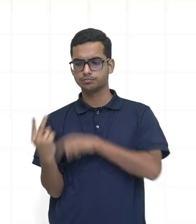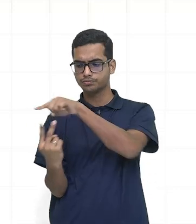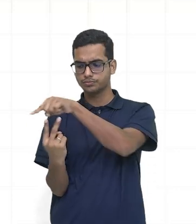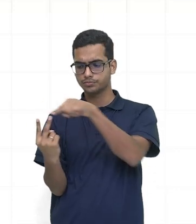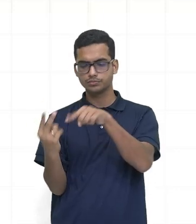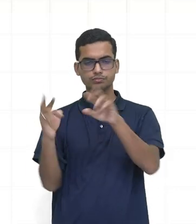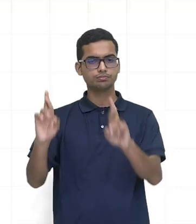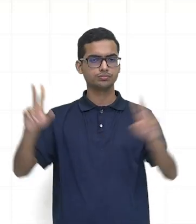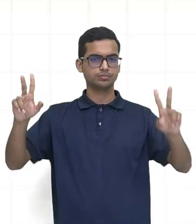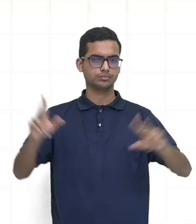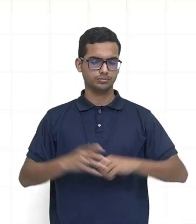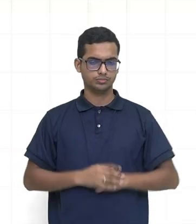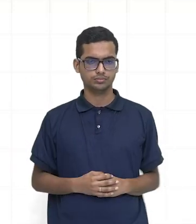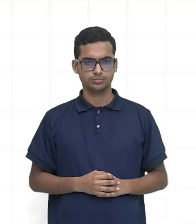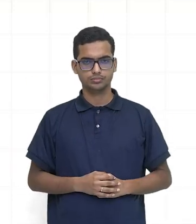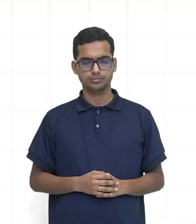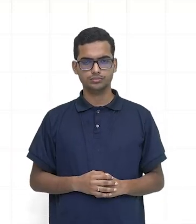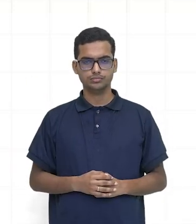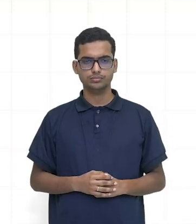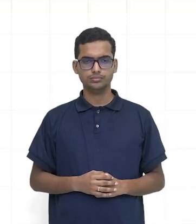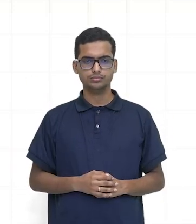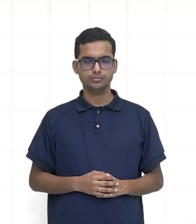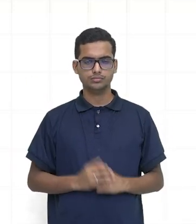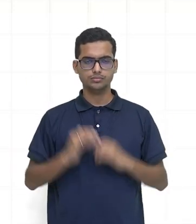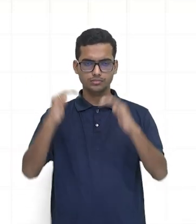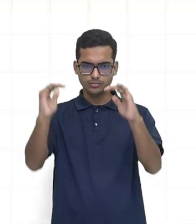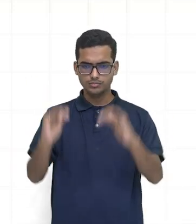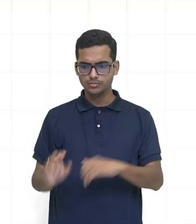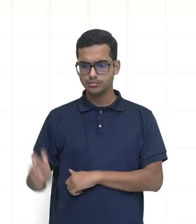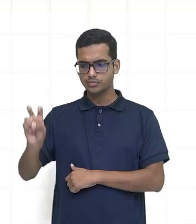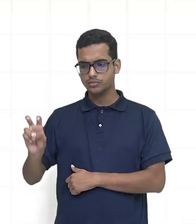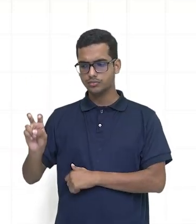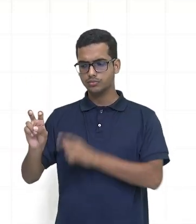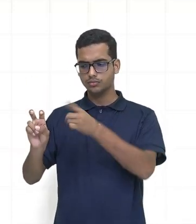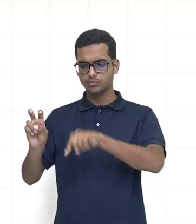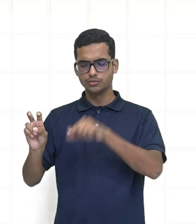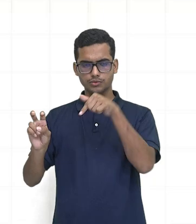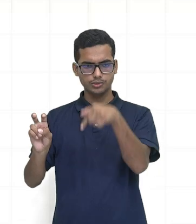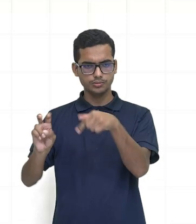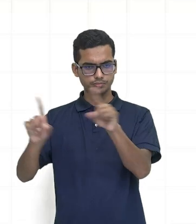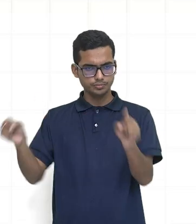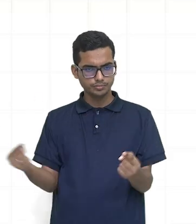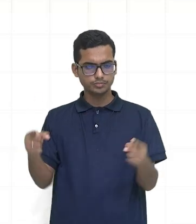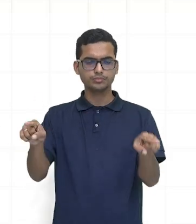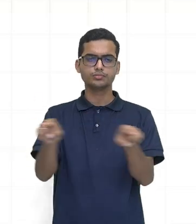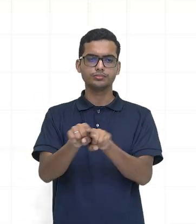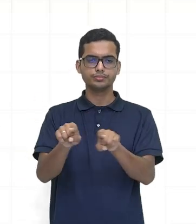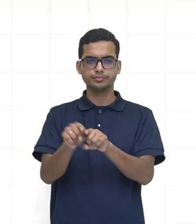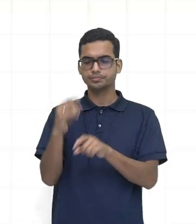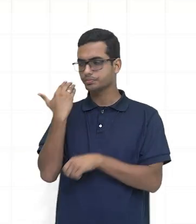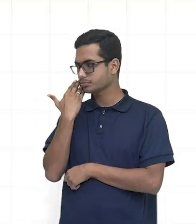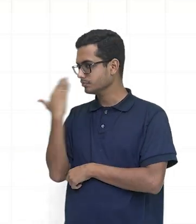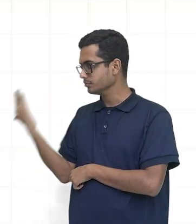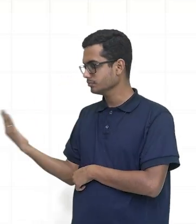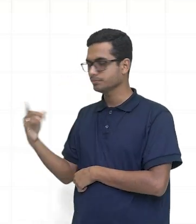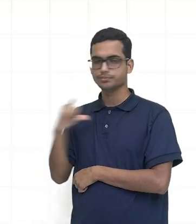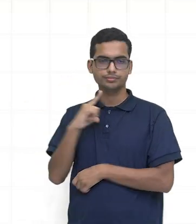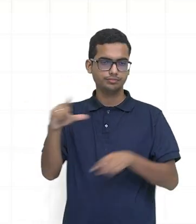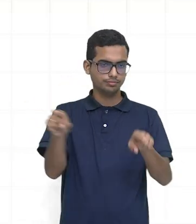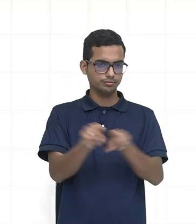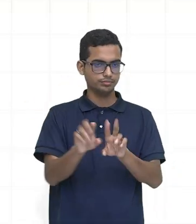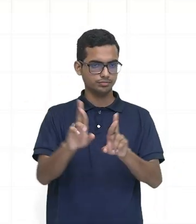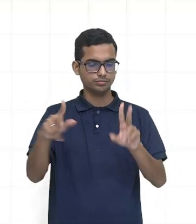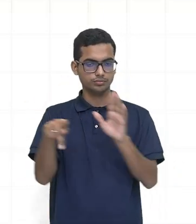de um para o outro. O 5 e o 7, que a gente já conhece também, eles têm diferença de